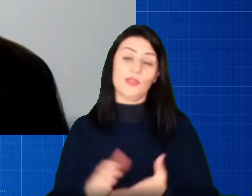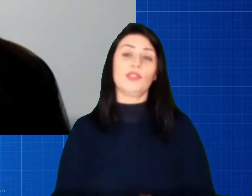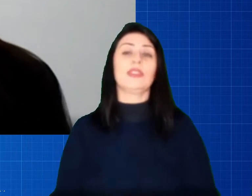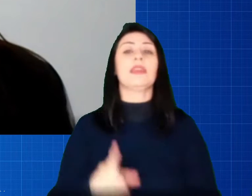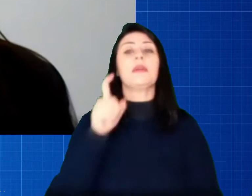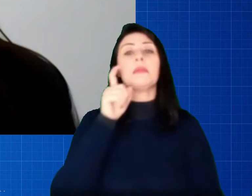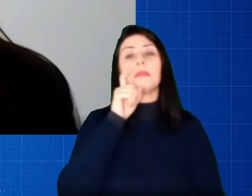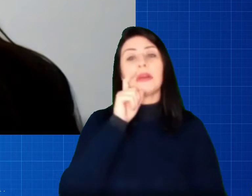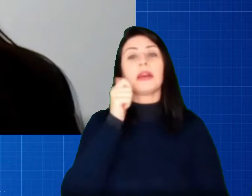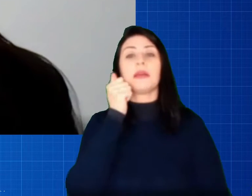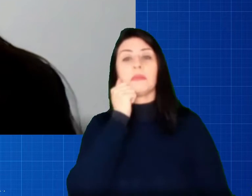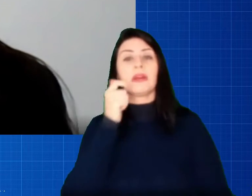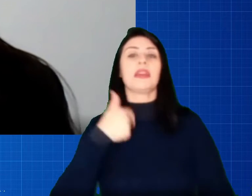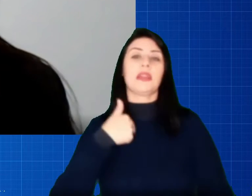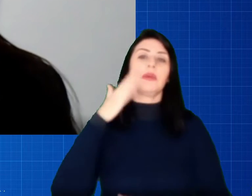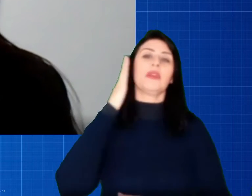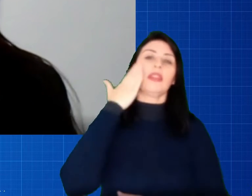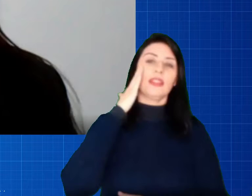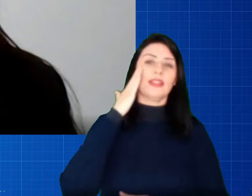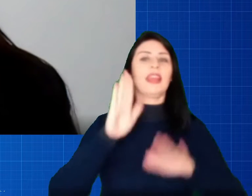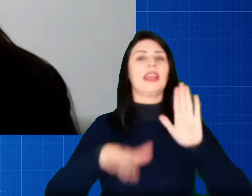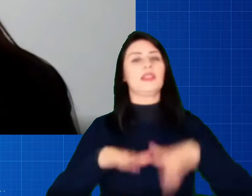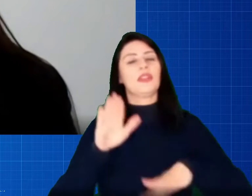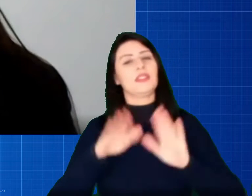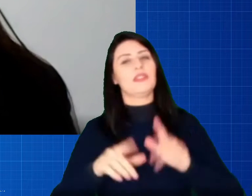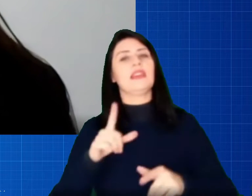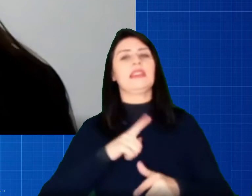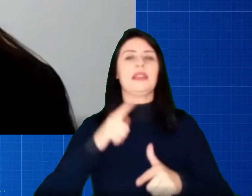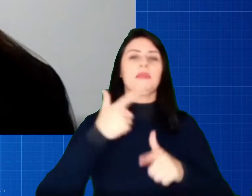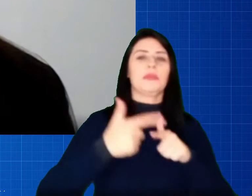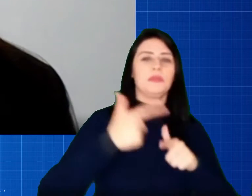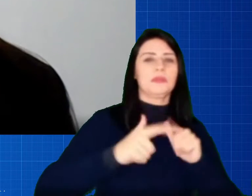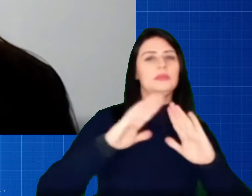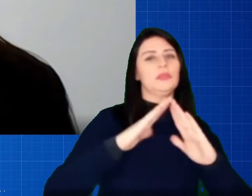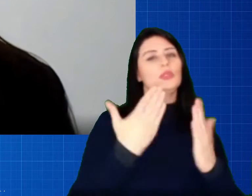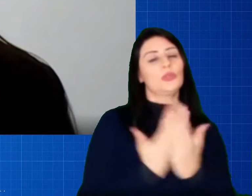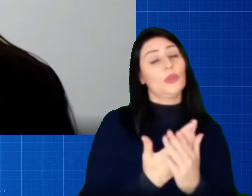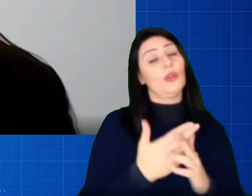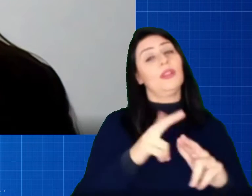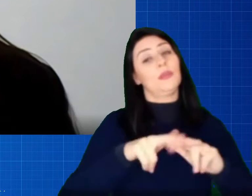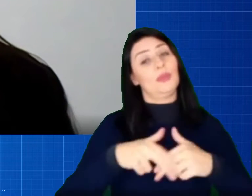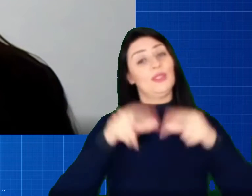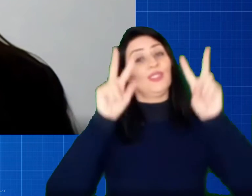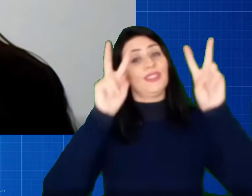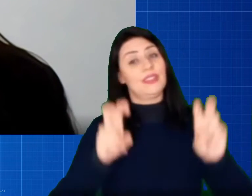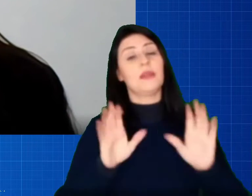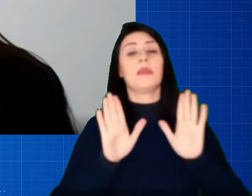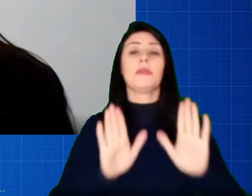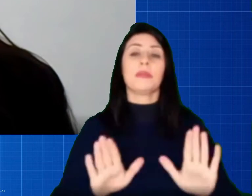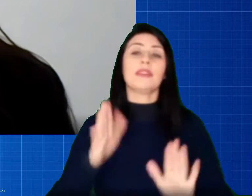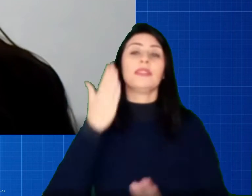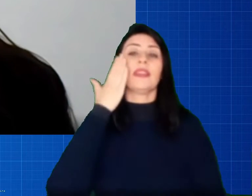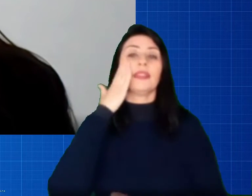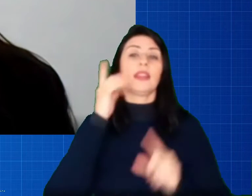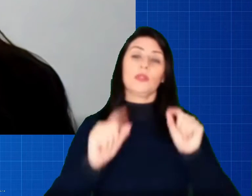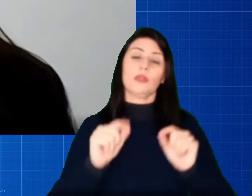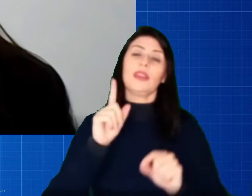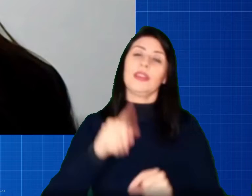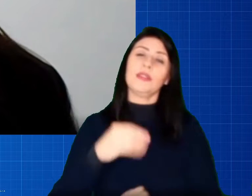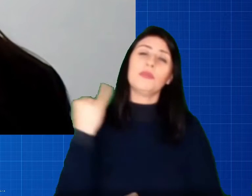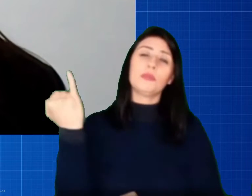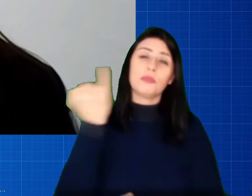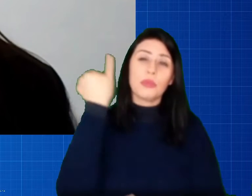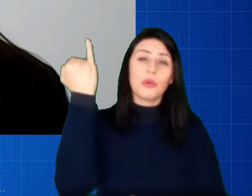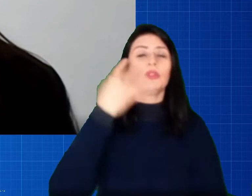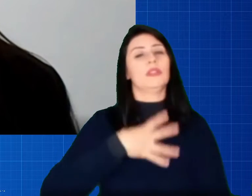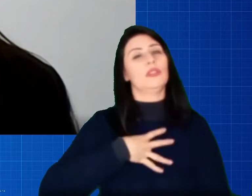os pais, eu entendo essa questão da polêmica, às vezes tem muito problema com a escola com relação a isso, mas, assim, entendo que isso é muito